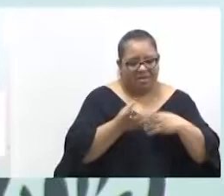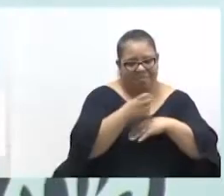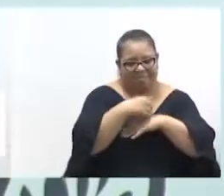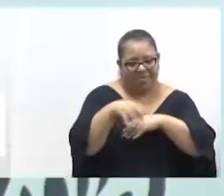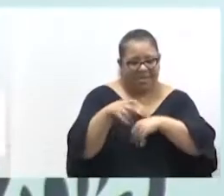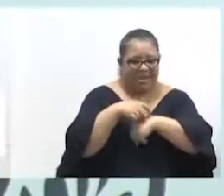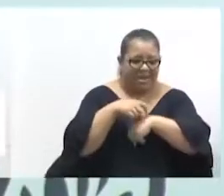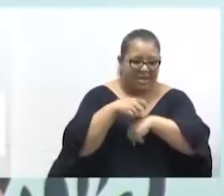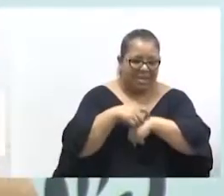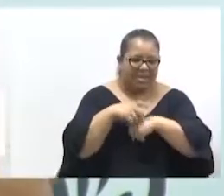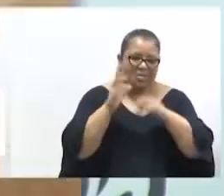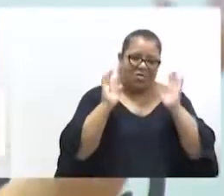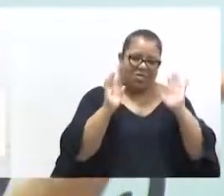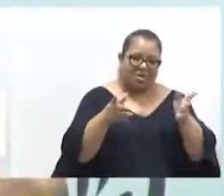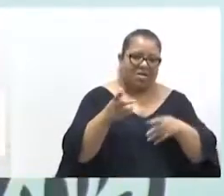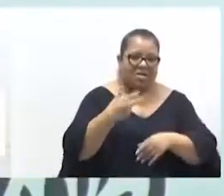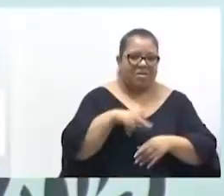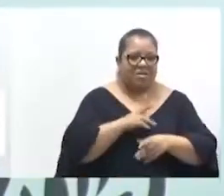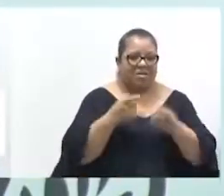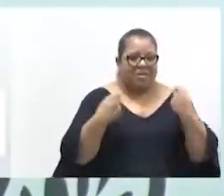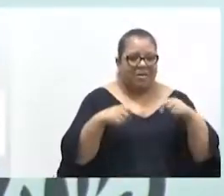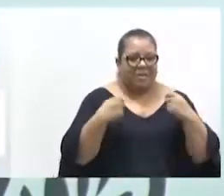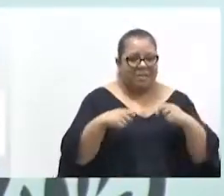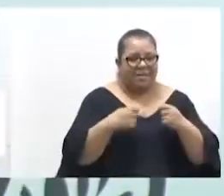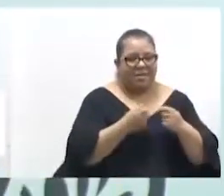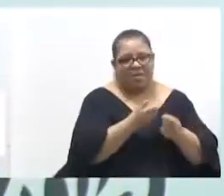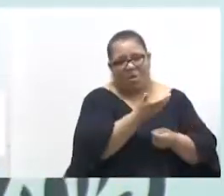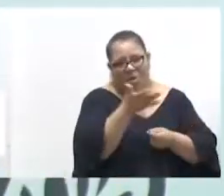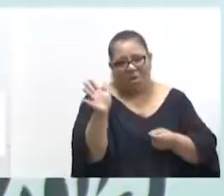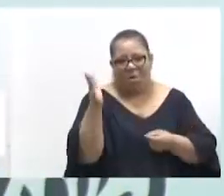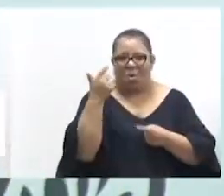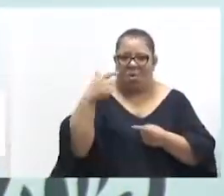já extrapolou, e a gente precisa também privilegiar a